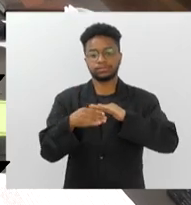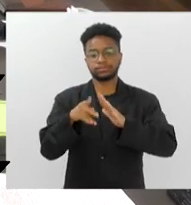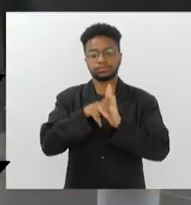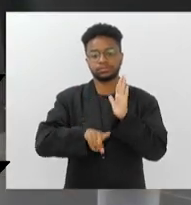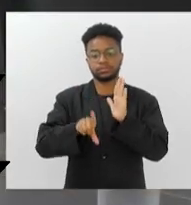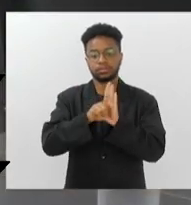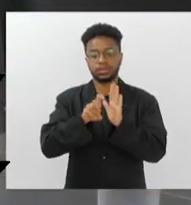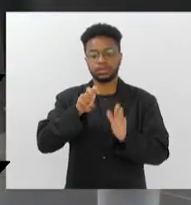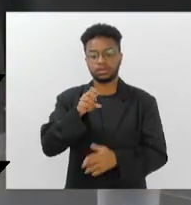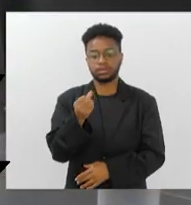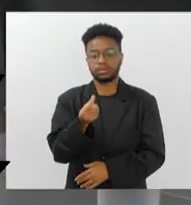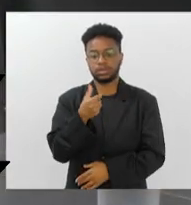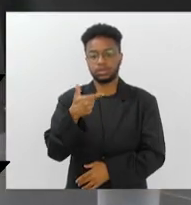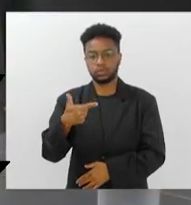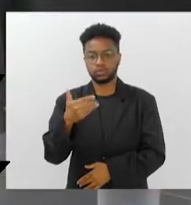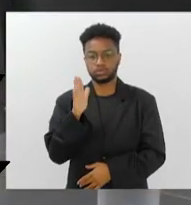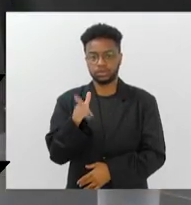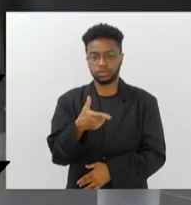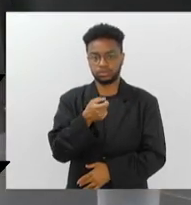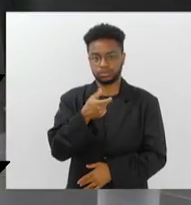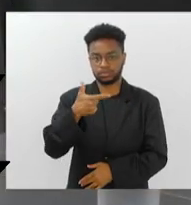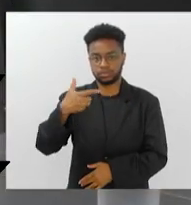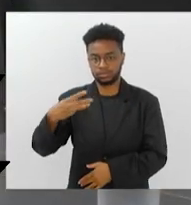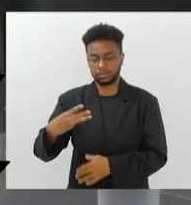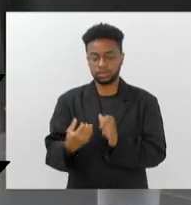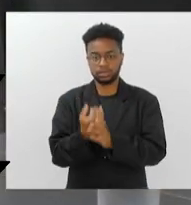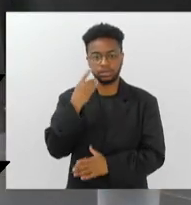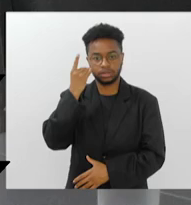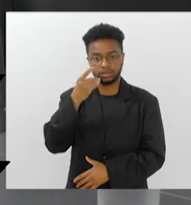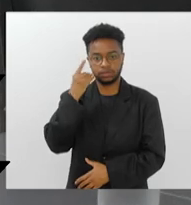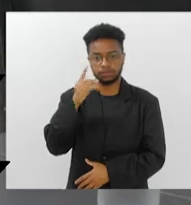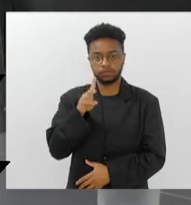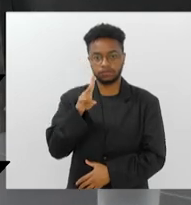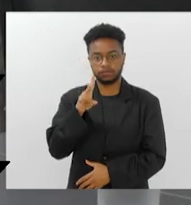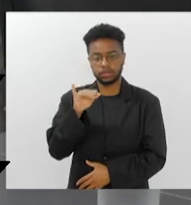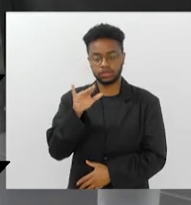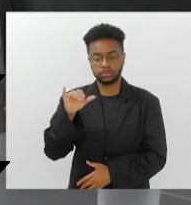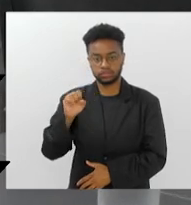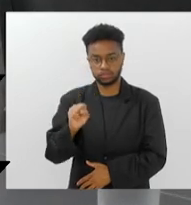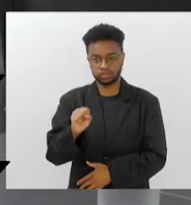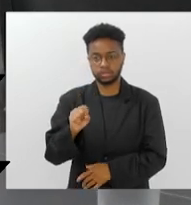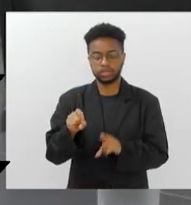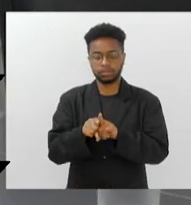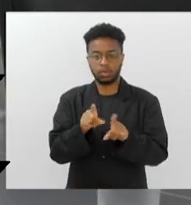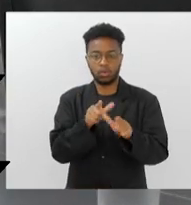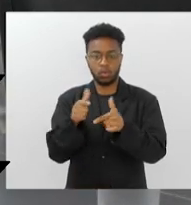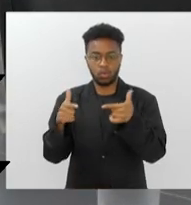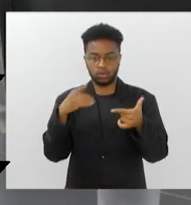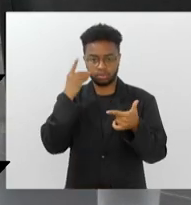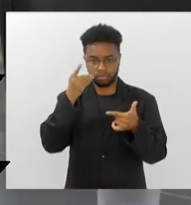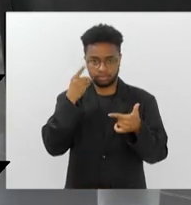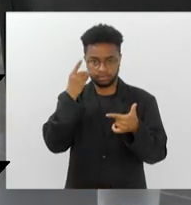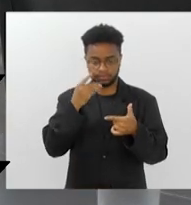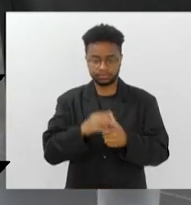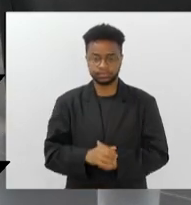de lei 562 23 autoria do deputado Vinícius cozolino Carlinhos BNH Geovani Ratinho Carlos min Dionísio Lins